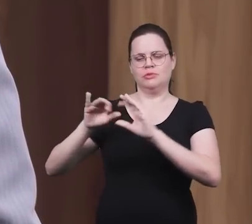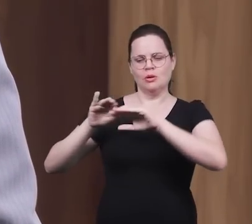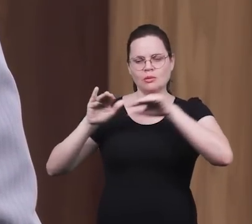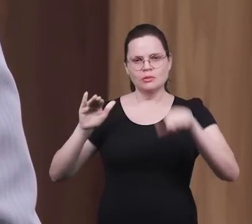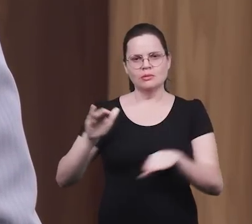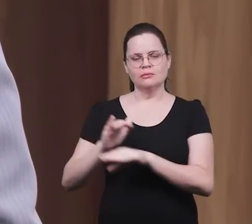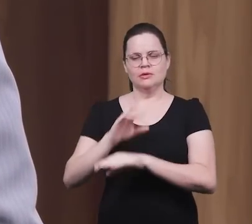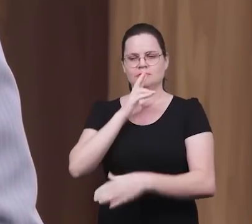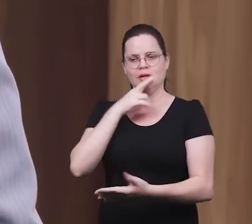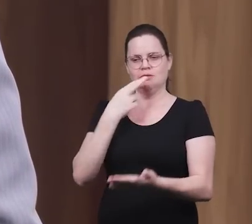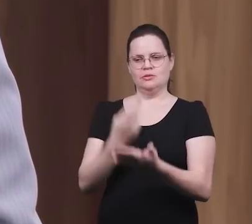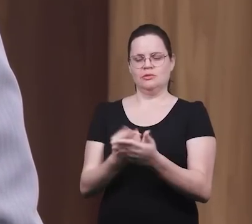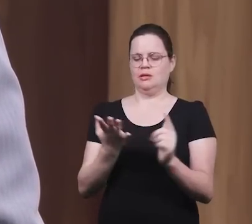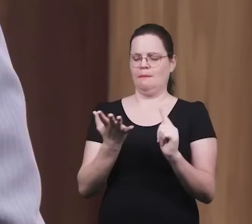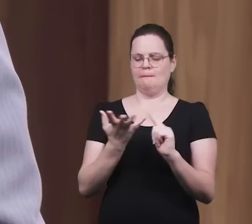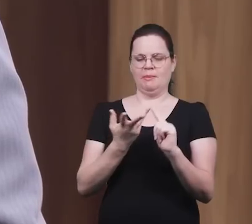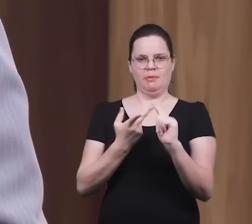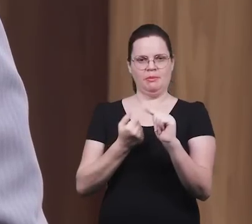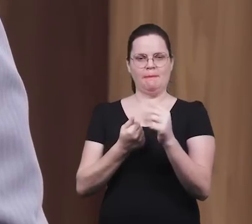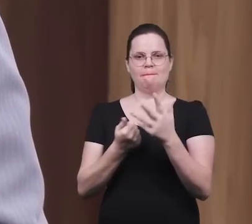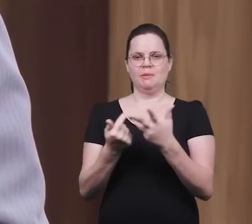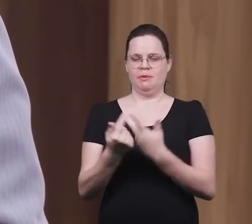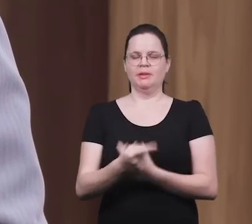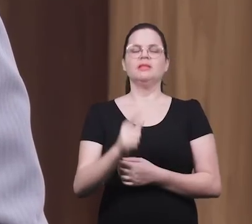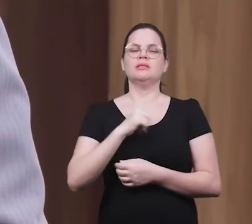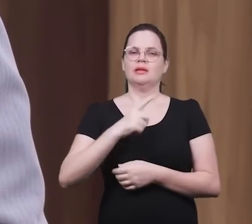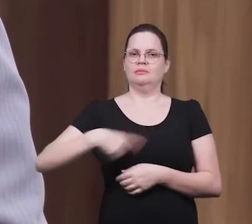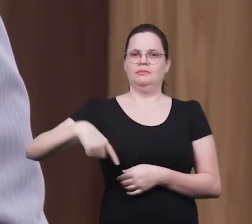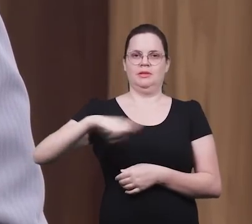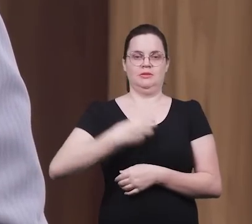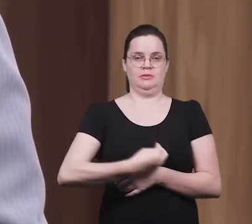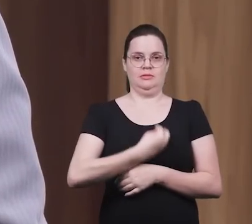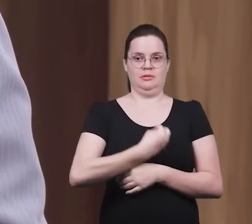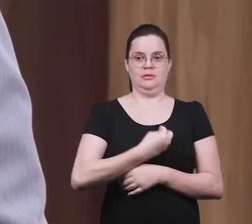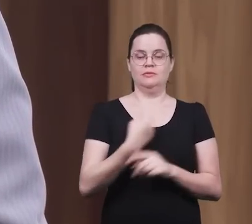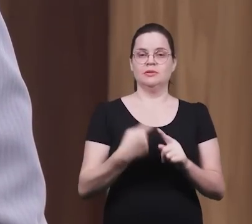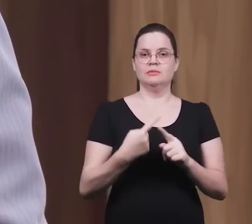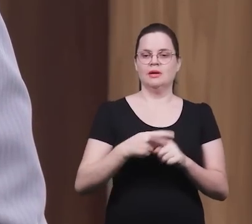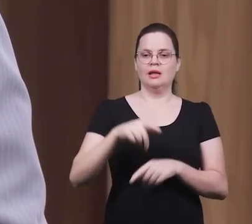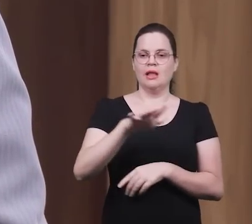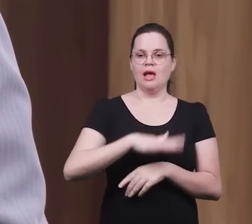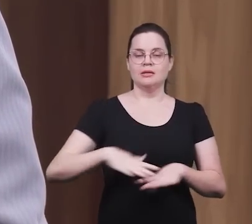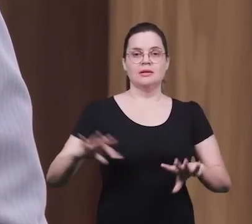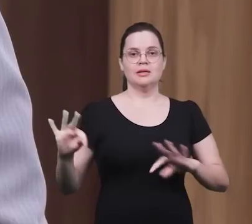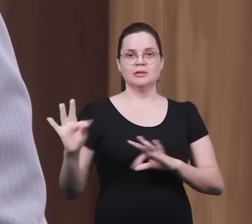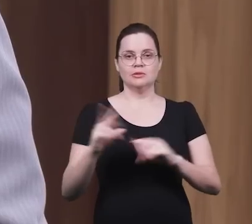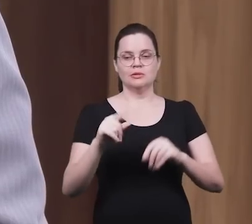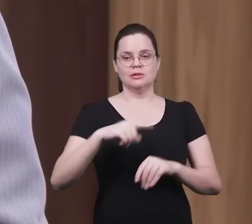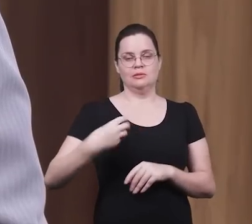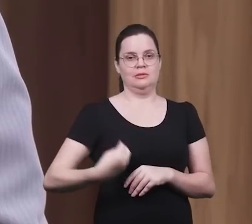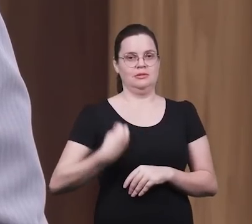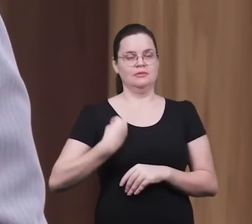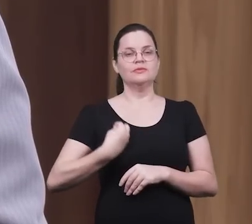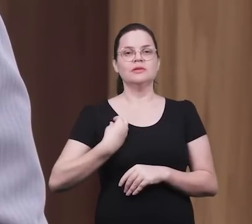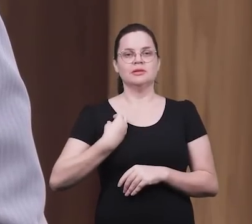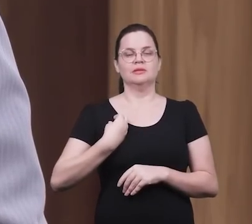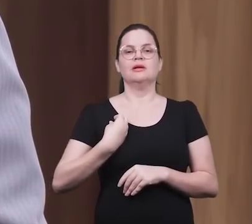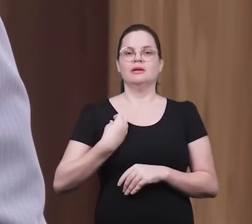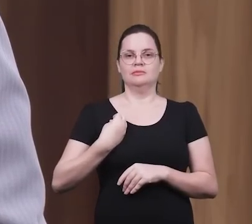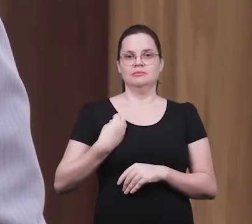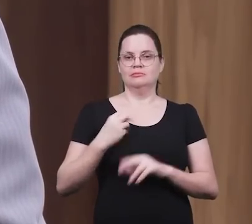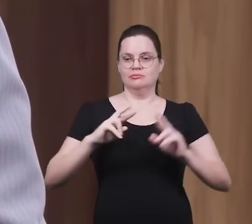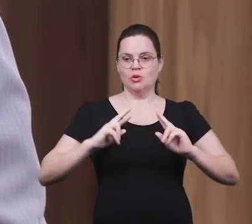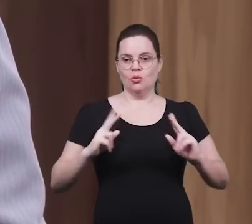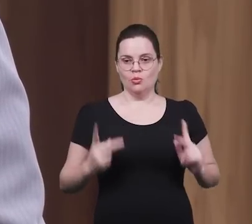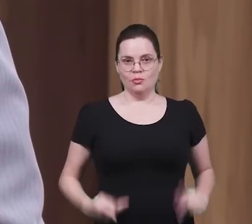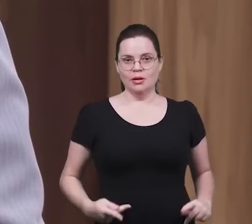vida do ser humano. E em todas as áreas da vida do ser humano, quando o espiritual está bem, as demais áreas